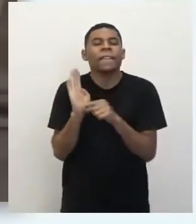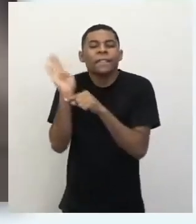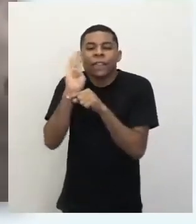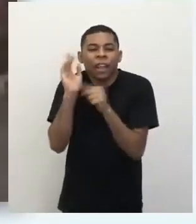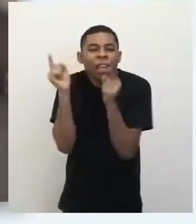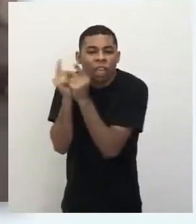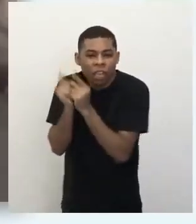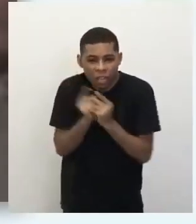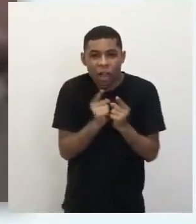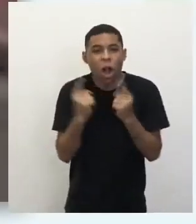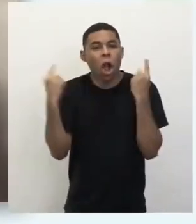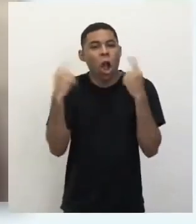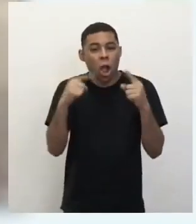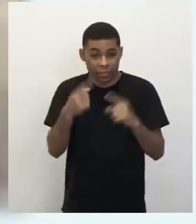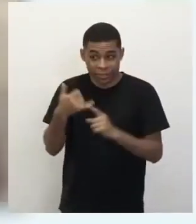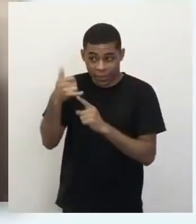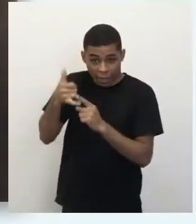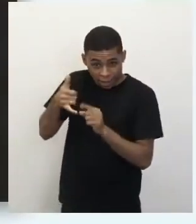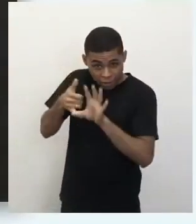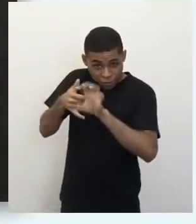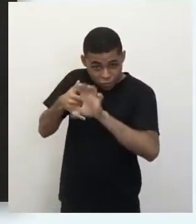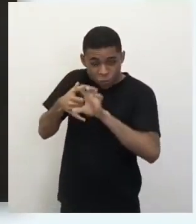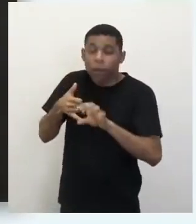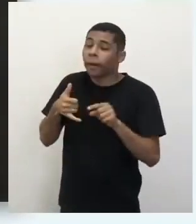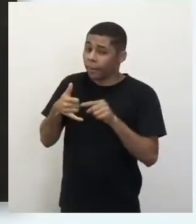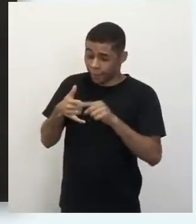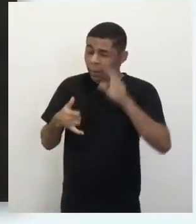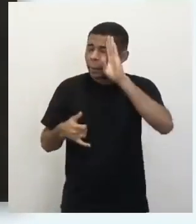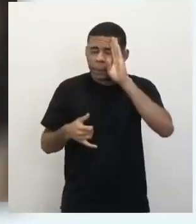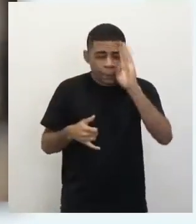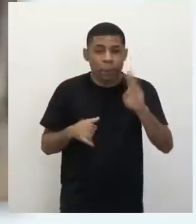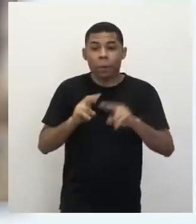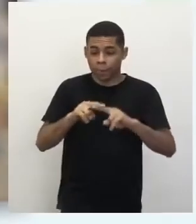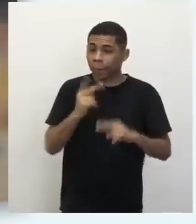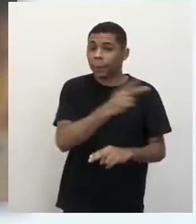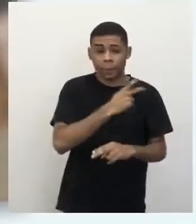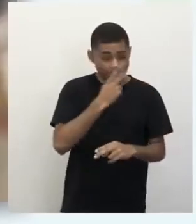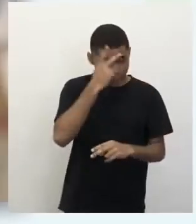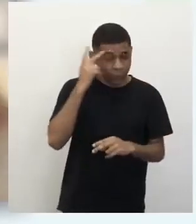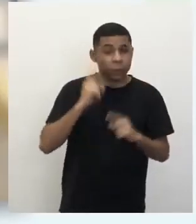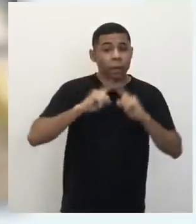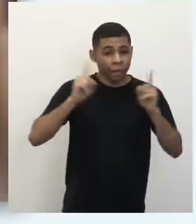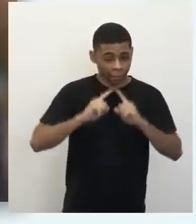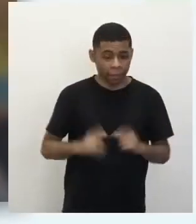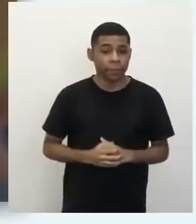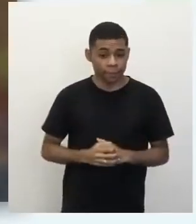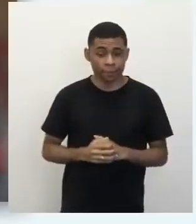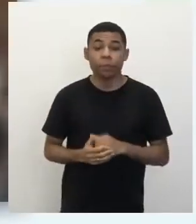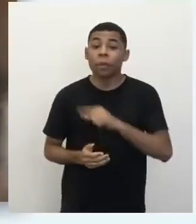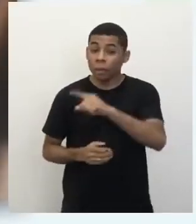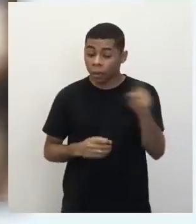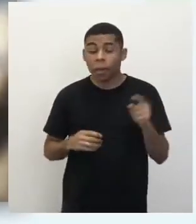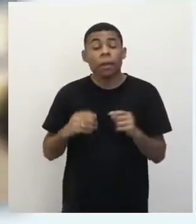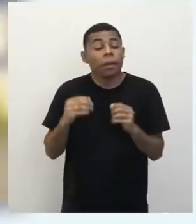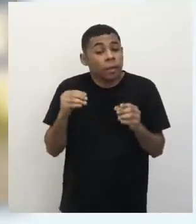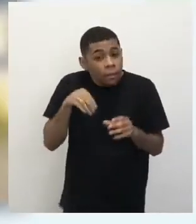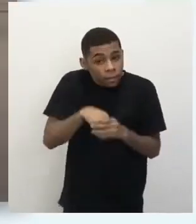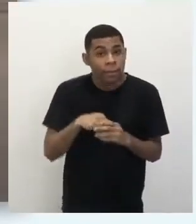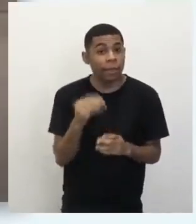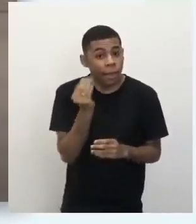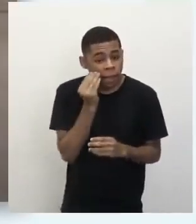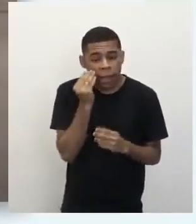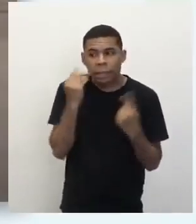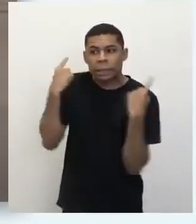vídeos indevidos pelo celular são os principais motivos de denúncias. O colégio promove campanhas contra o bullying há 5